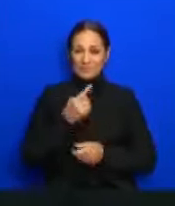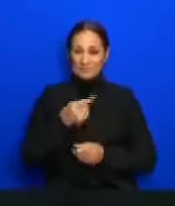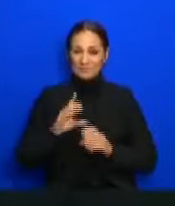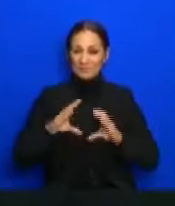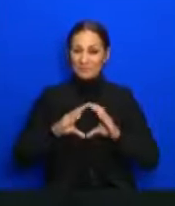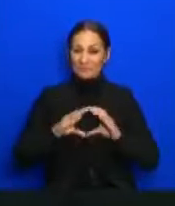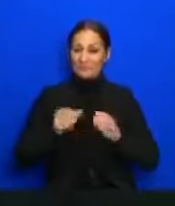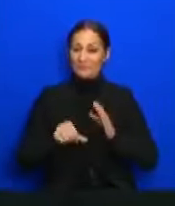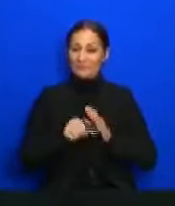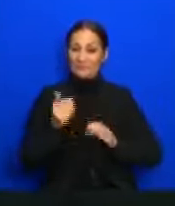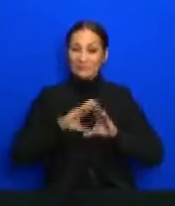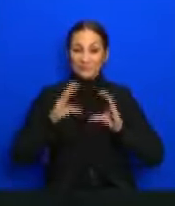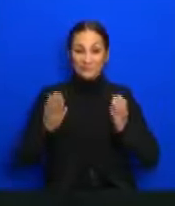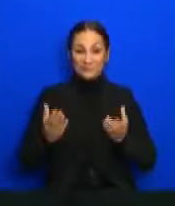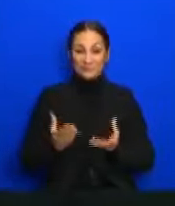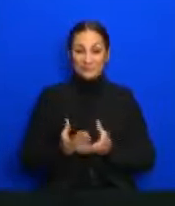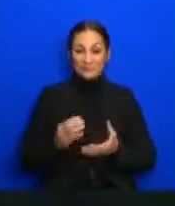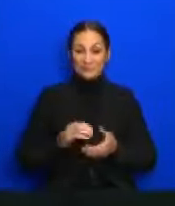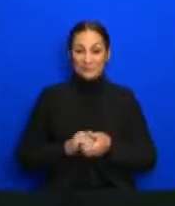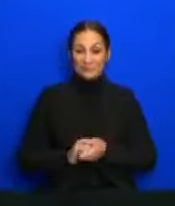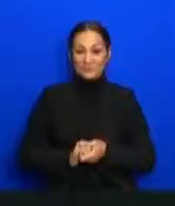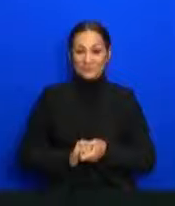Última bola nesse primeiro globo.